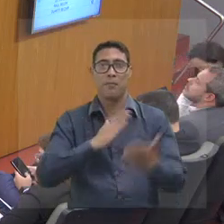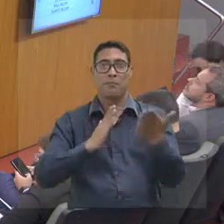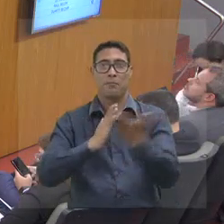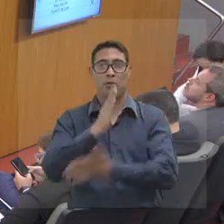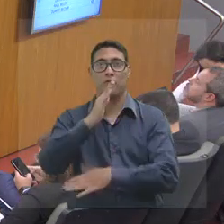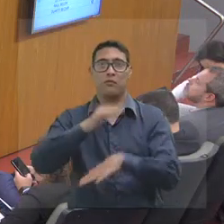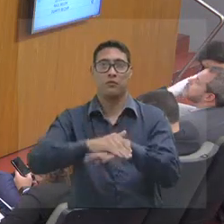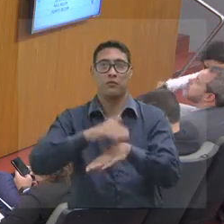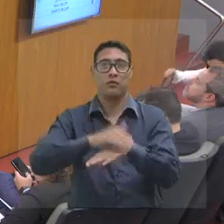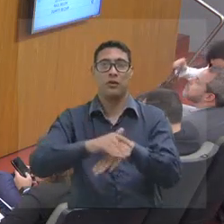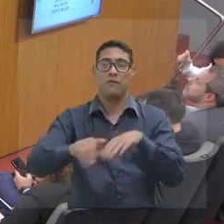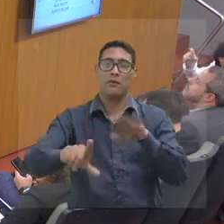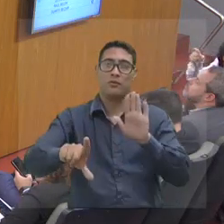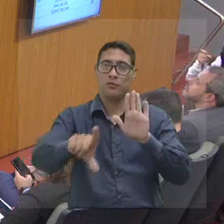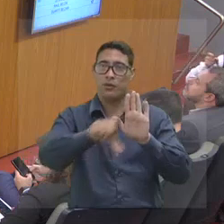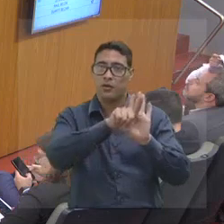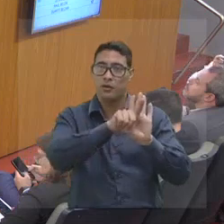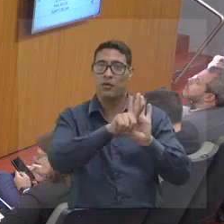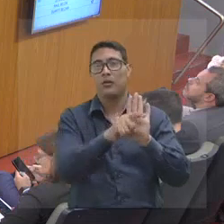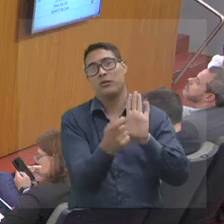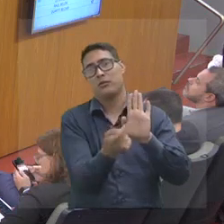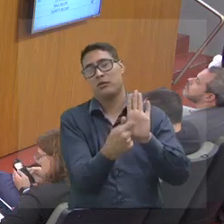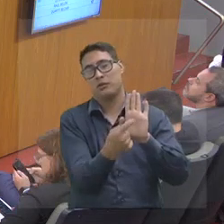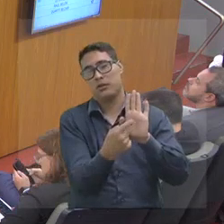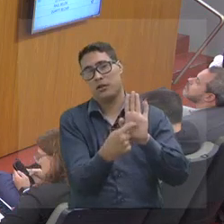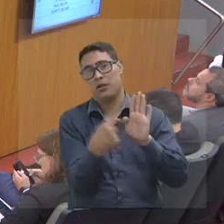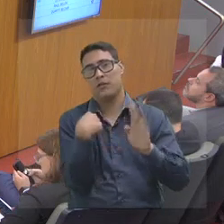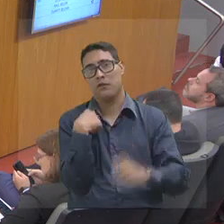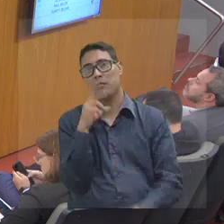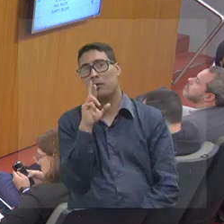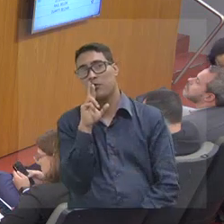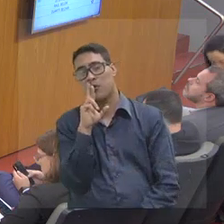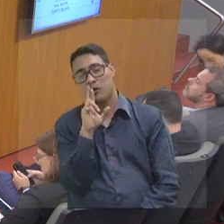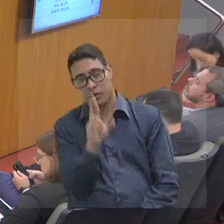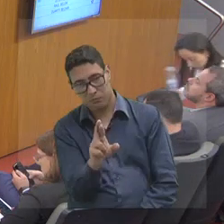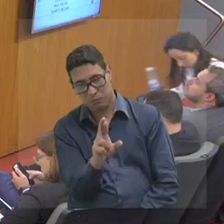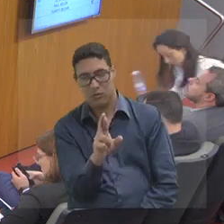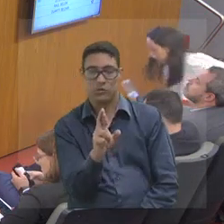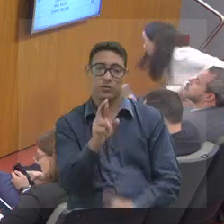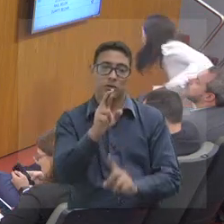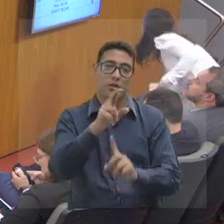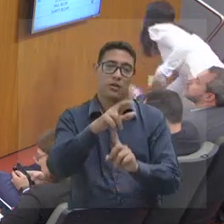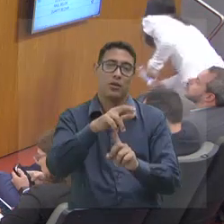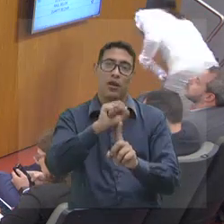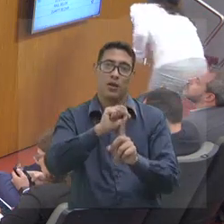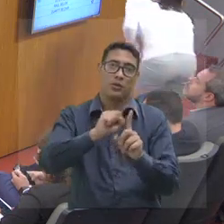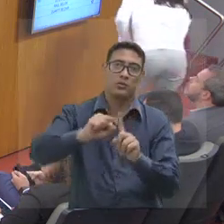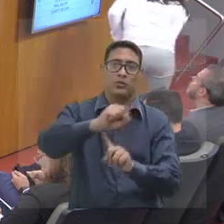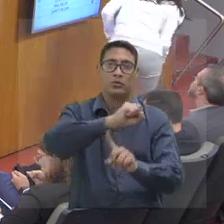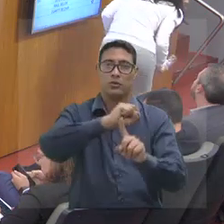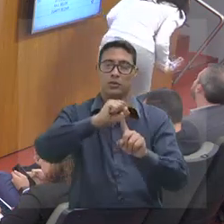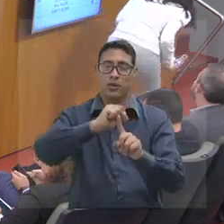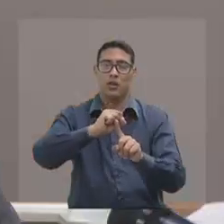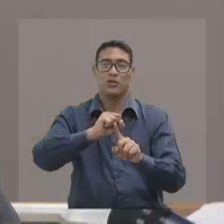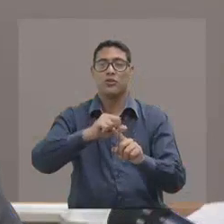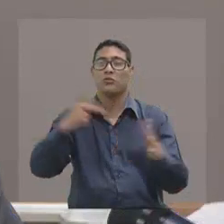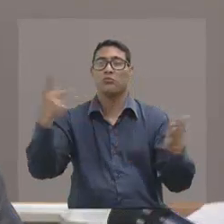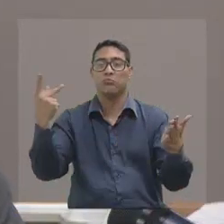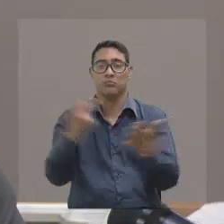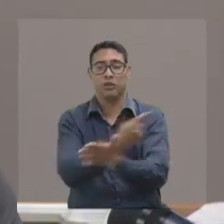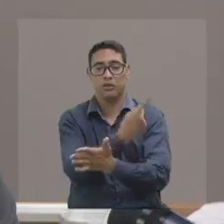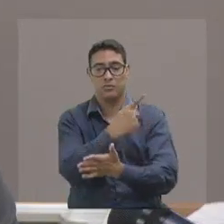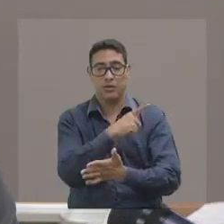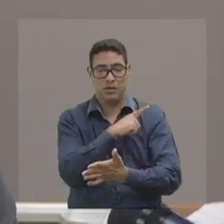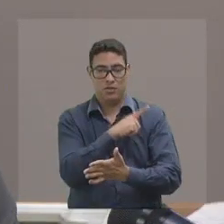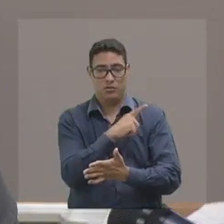uma lei que naquele momento foi uma resposta à sociedade e uma resposta importante à sociedade diante dos acontecimentos que nós